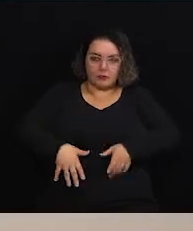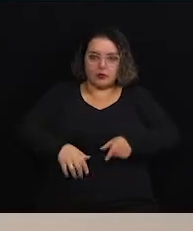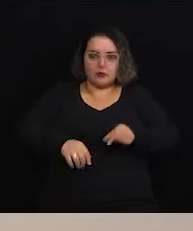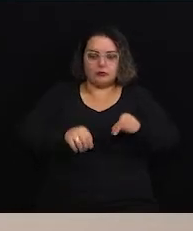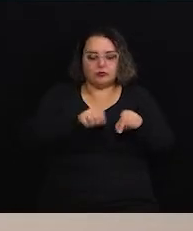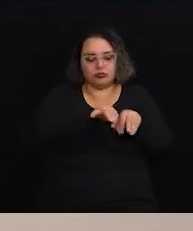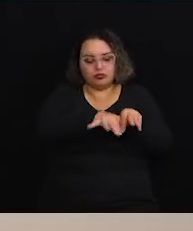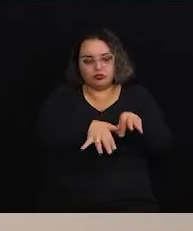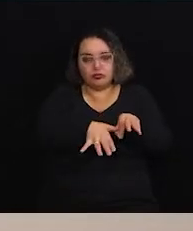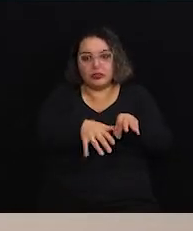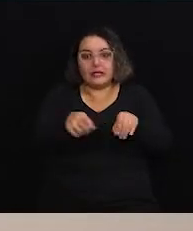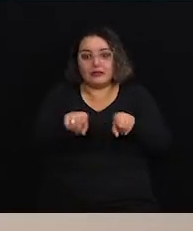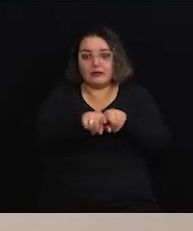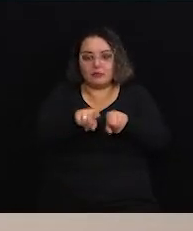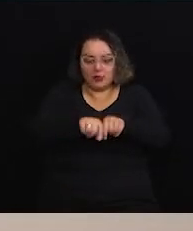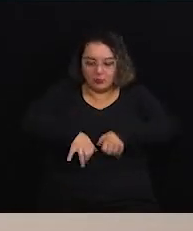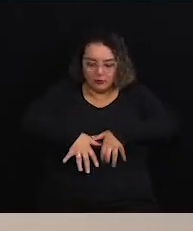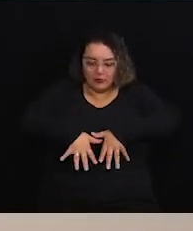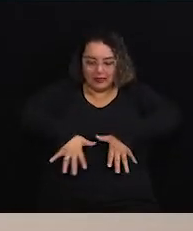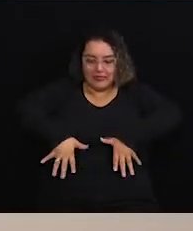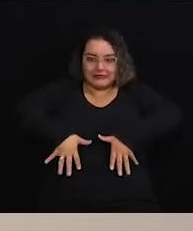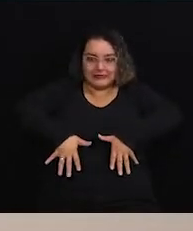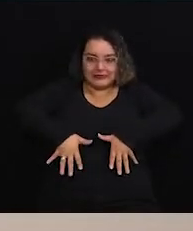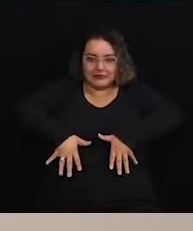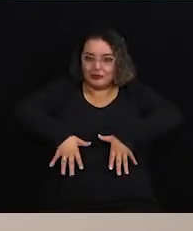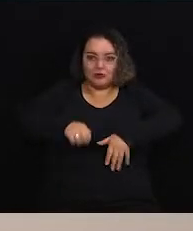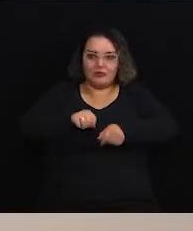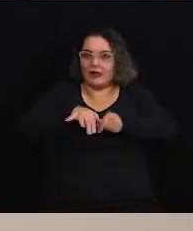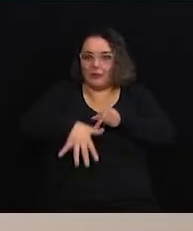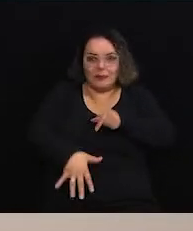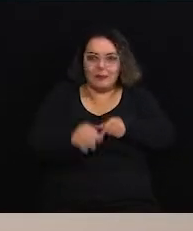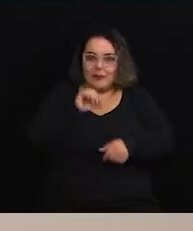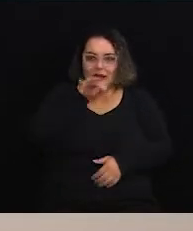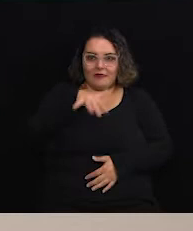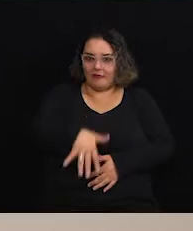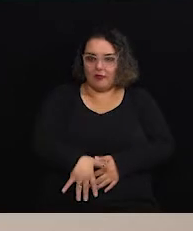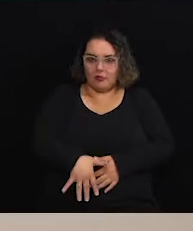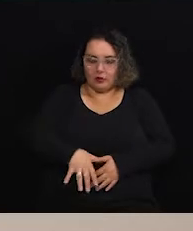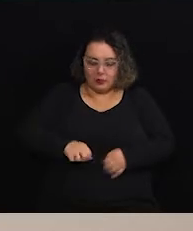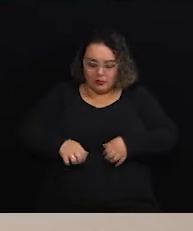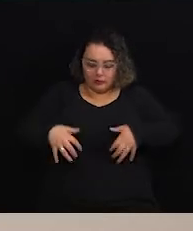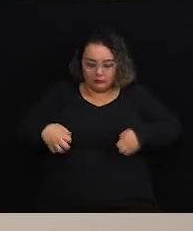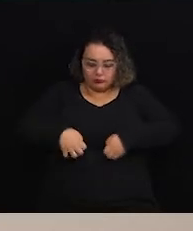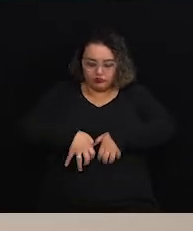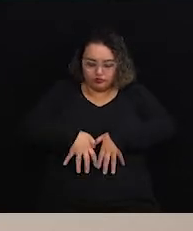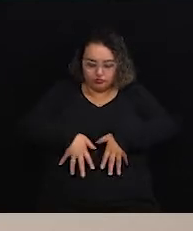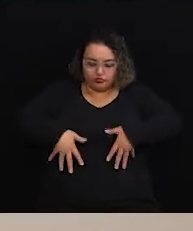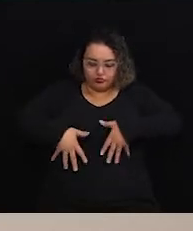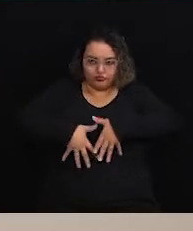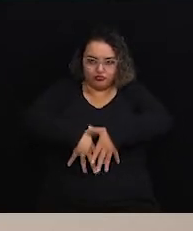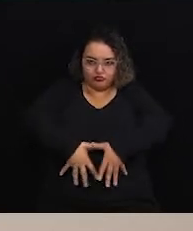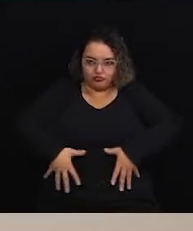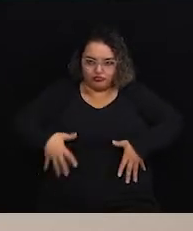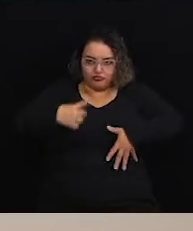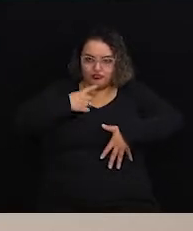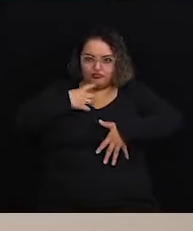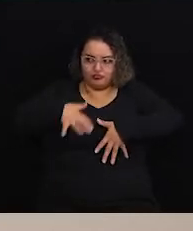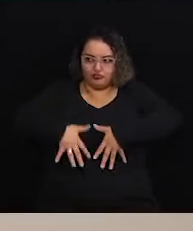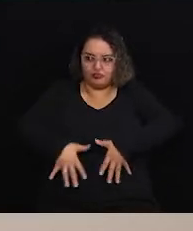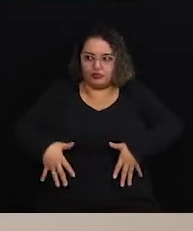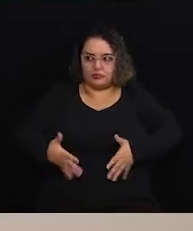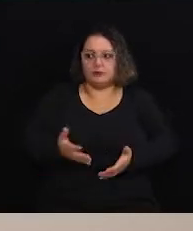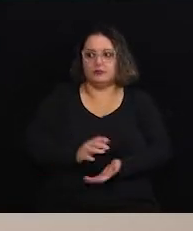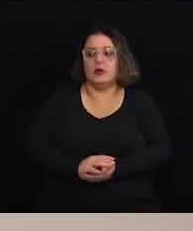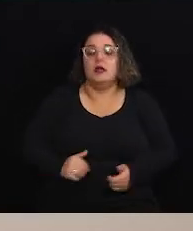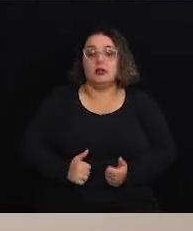no começo da entrevista, das mulheres que têm endometriose, né? Então, provavelmente, porque essas 10% dessas mulheres, elas têm um sistema